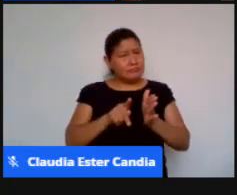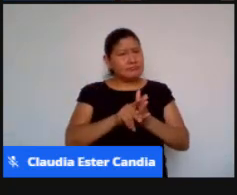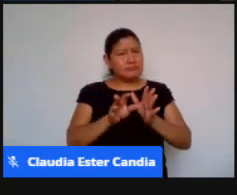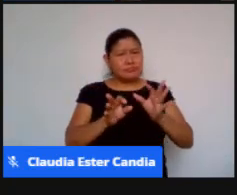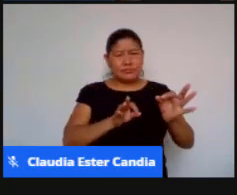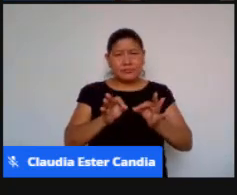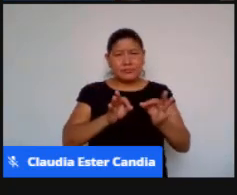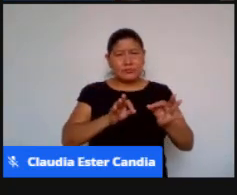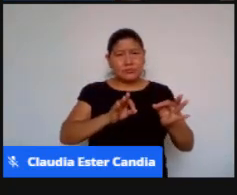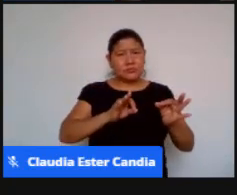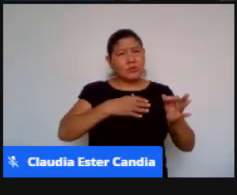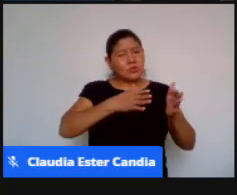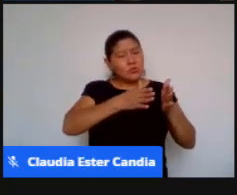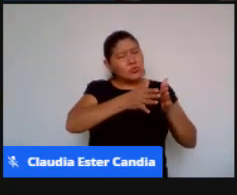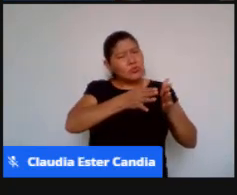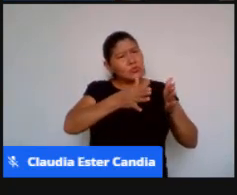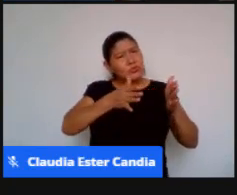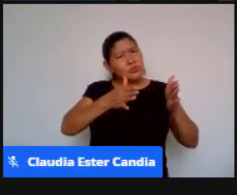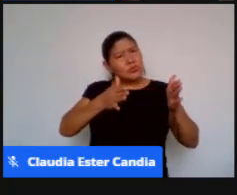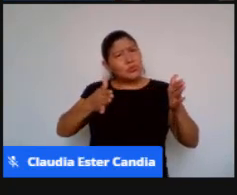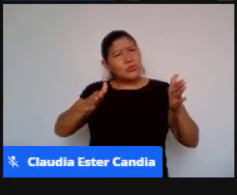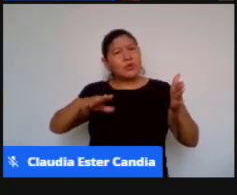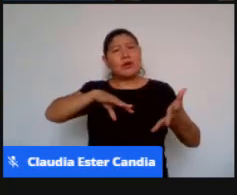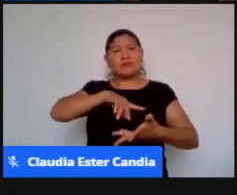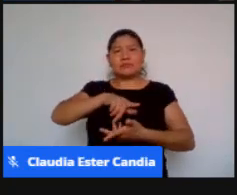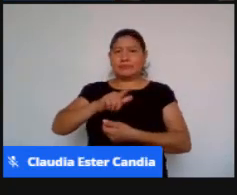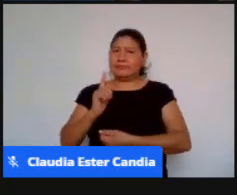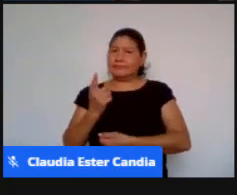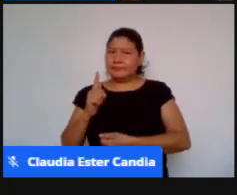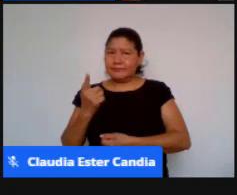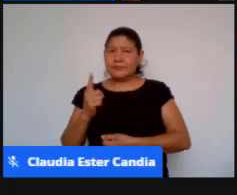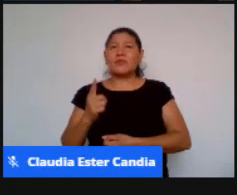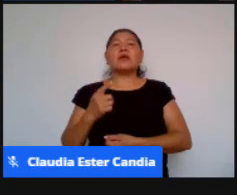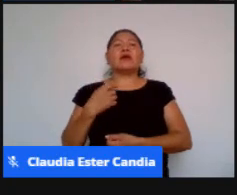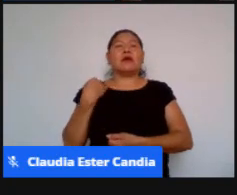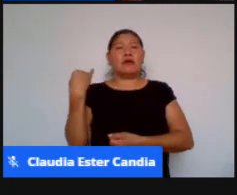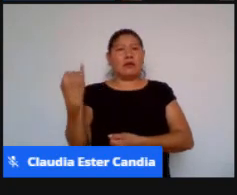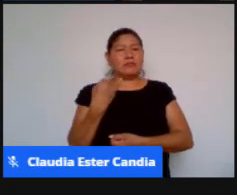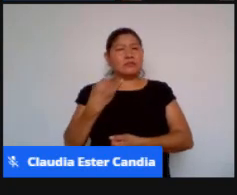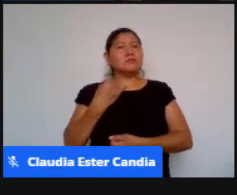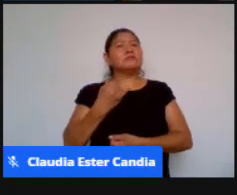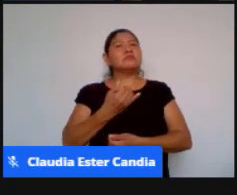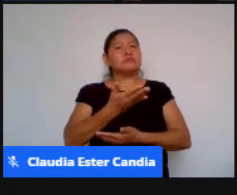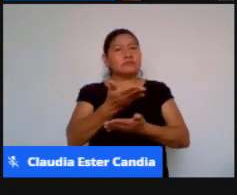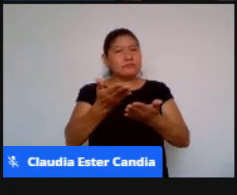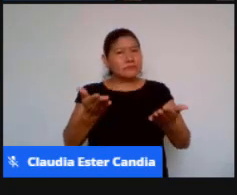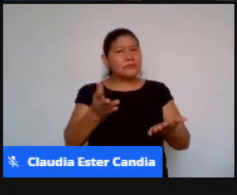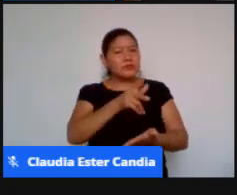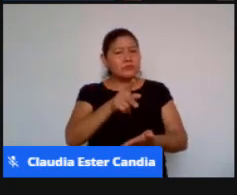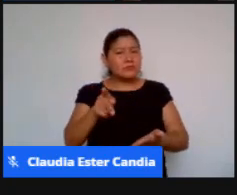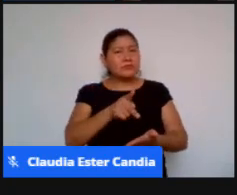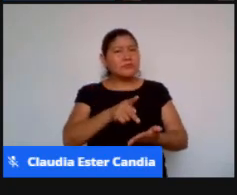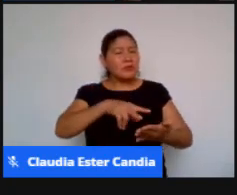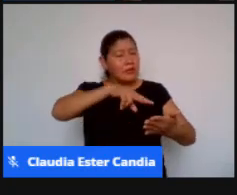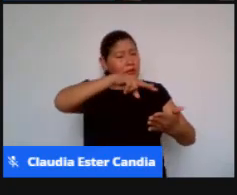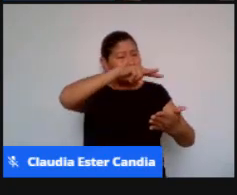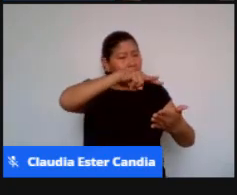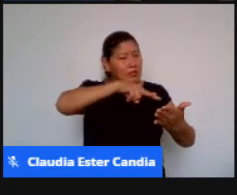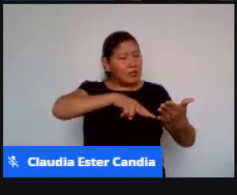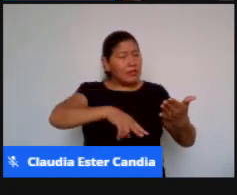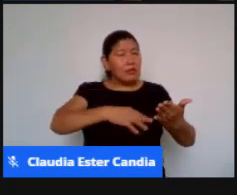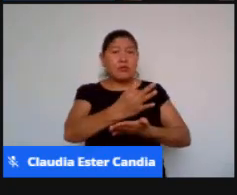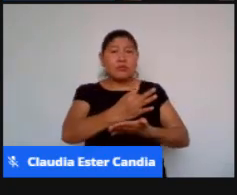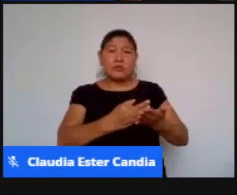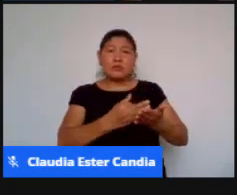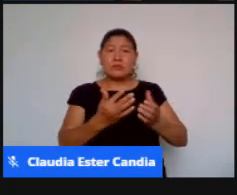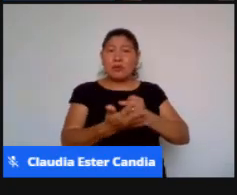que domina a minha prática. Então, é interessante vocês darem uma lida nesse texto introdutório, né, quem ainda não leu. Quem